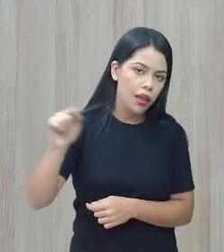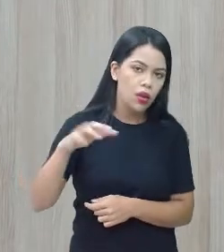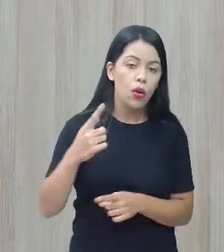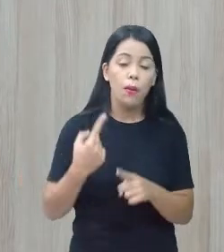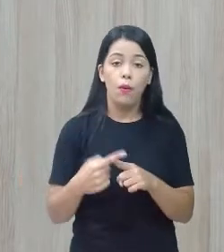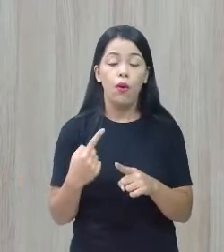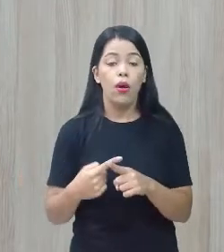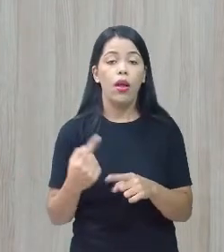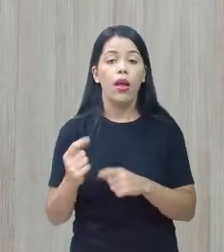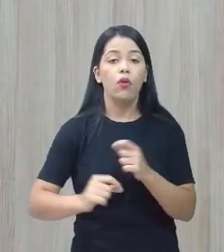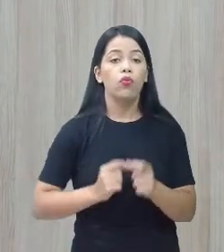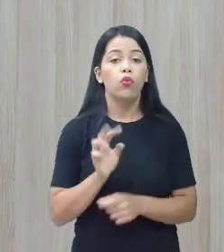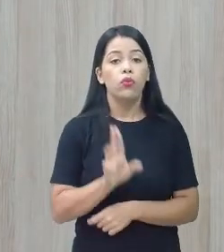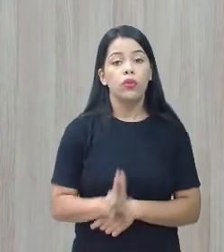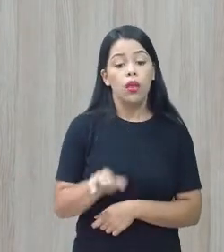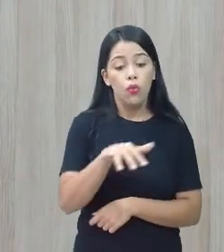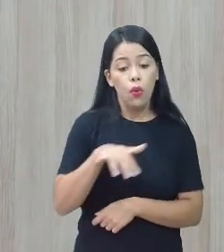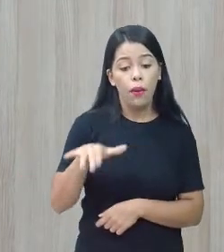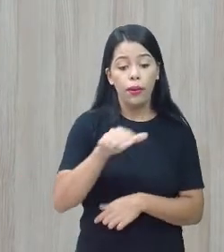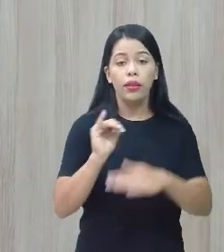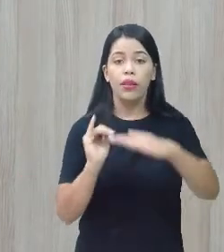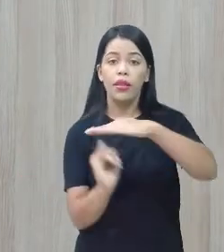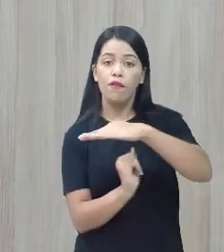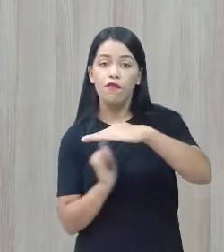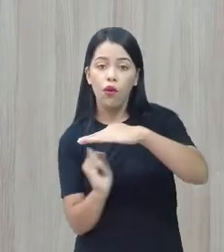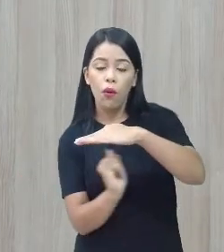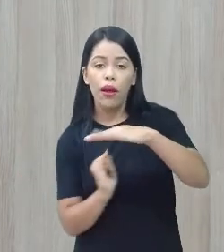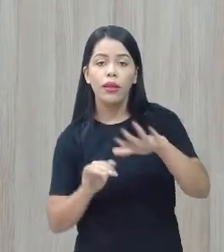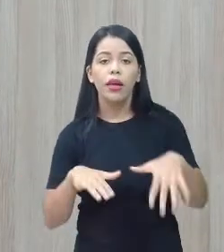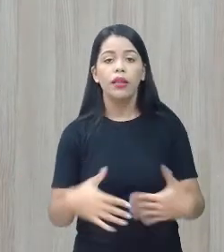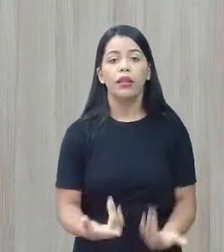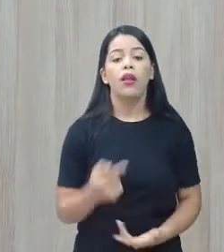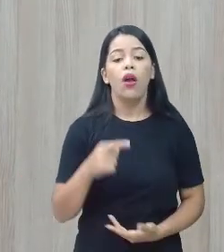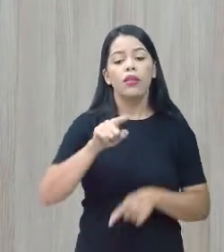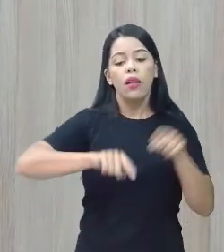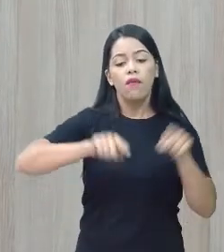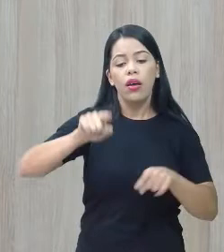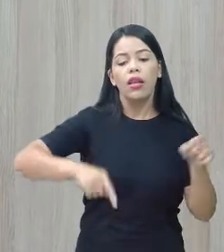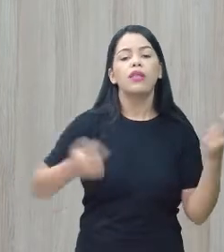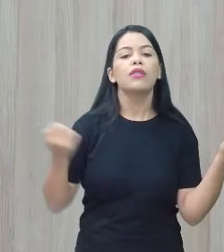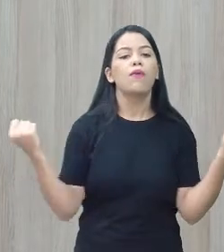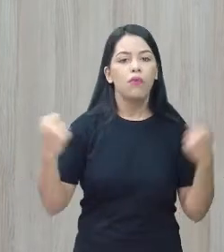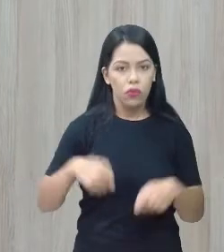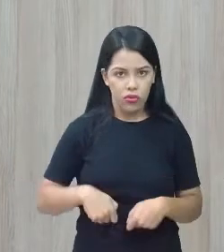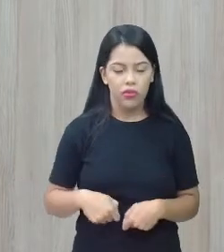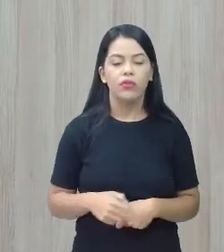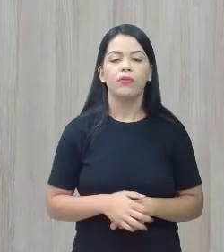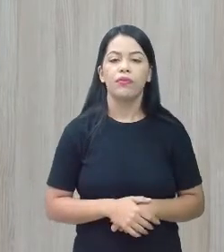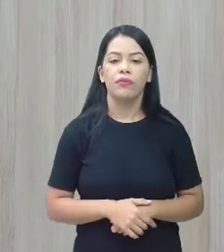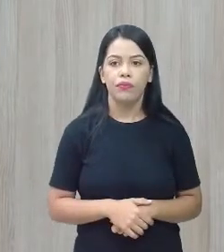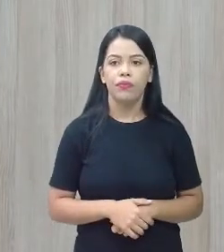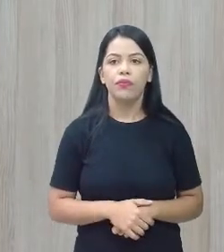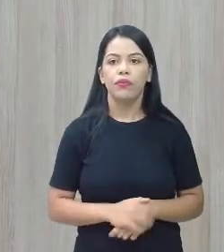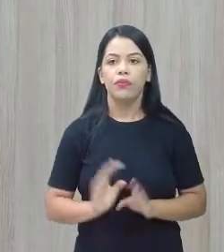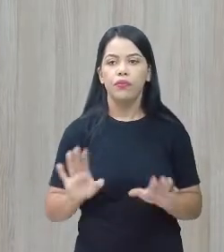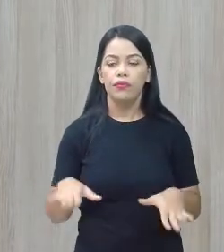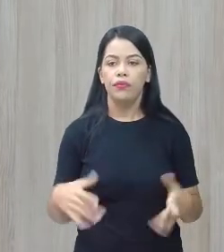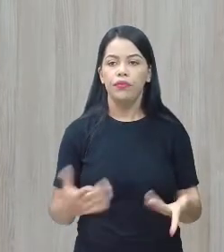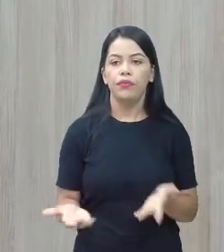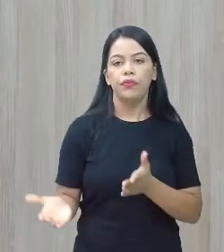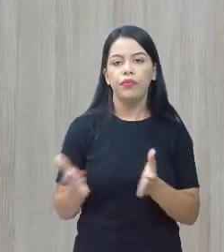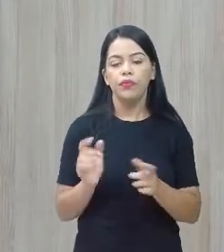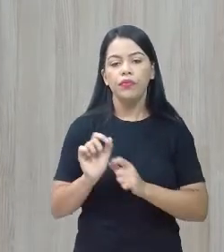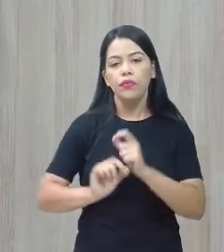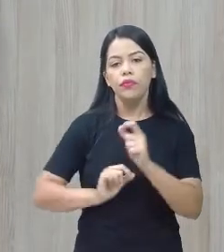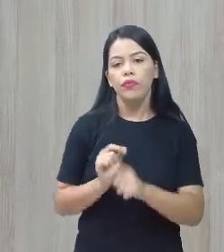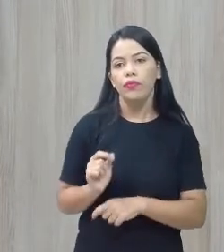de informalidade. E nessa informalidade, essa variação é possível. tá? Enquanto que a